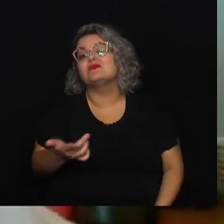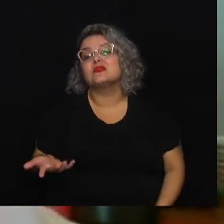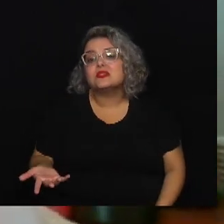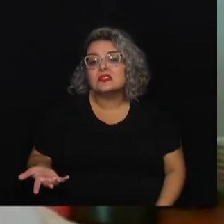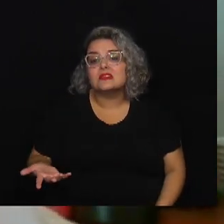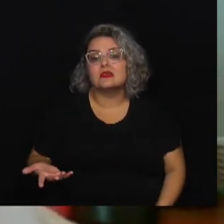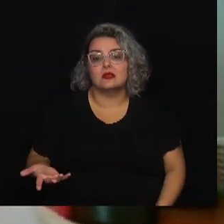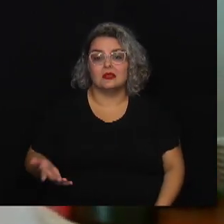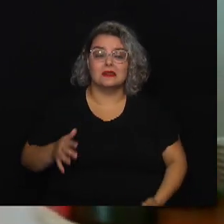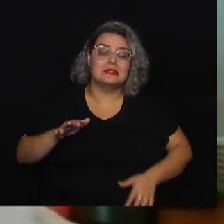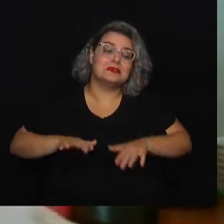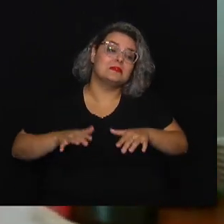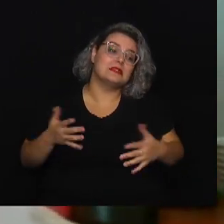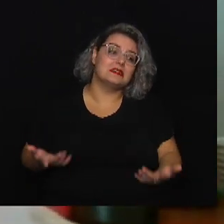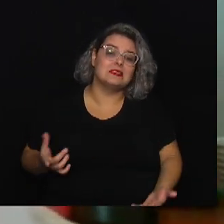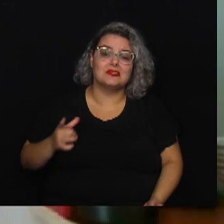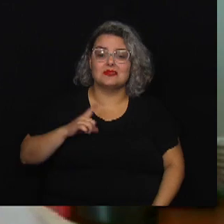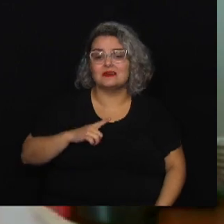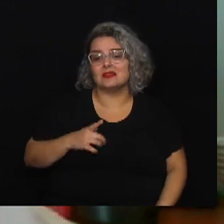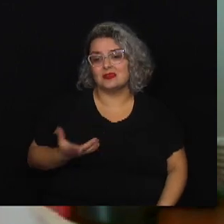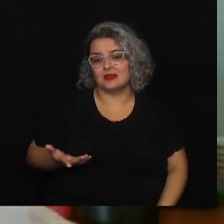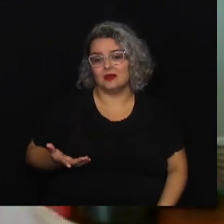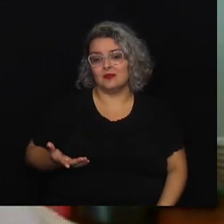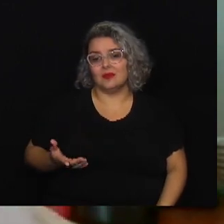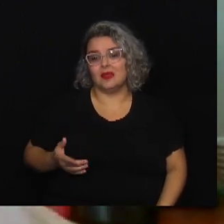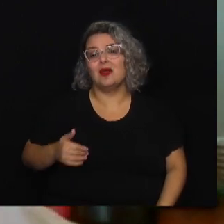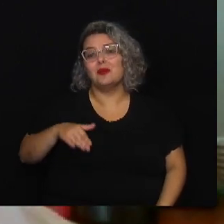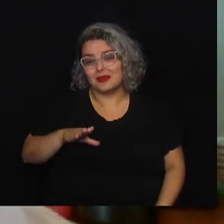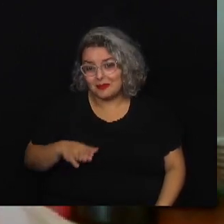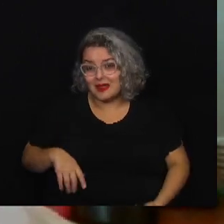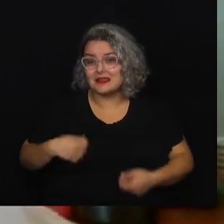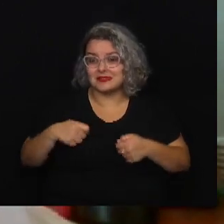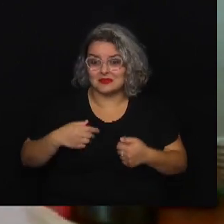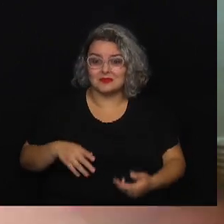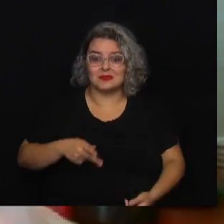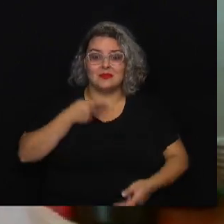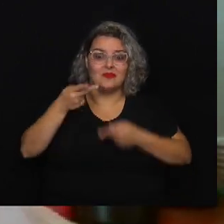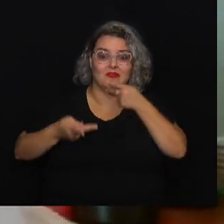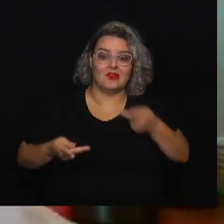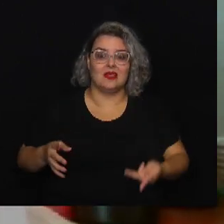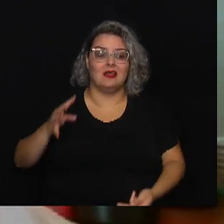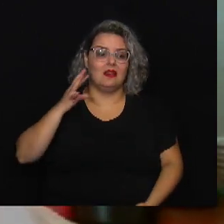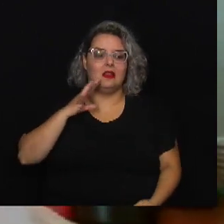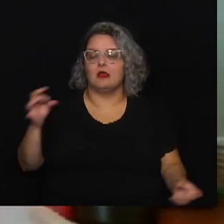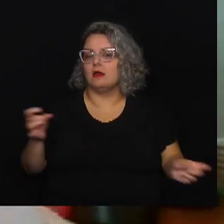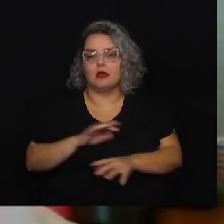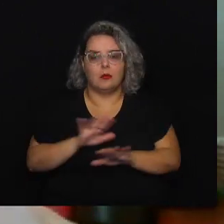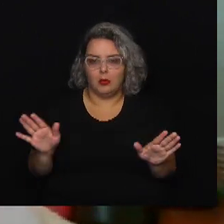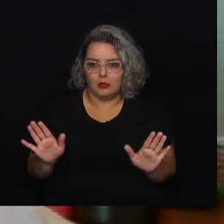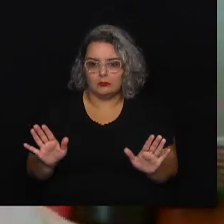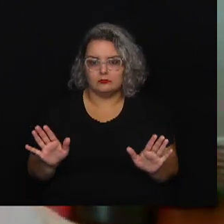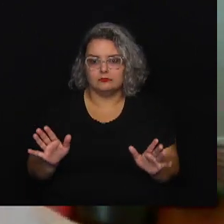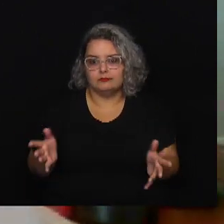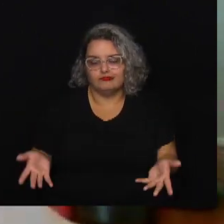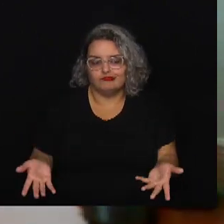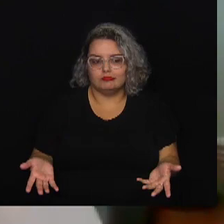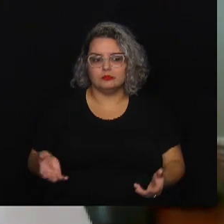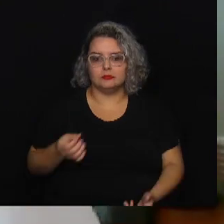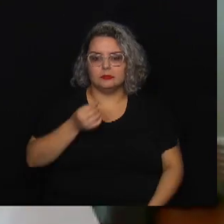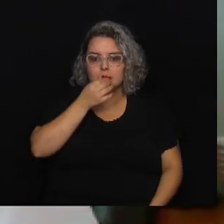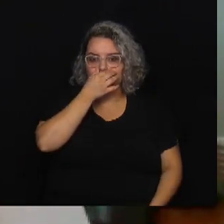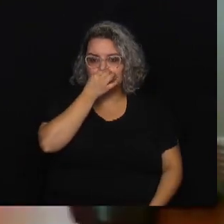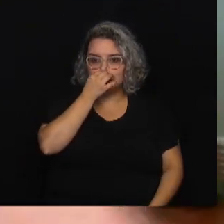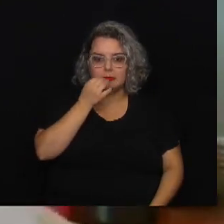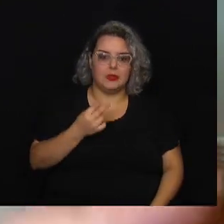vezes tinha, o adolescente precisa, é o que mais precisa falar legal e pronto. É. E ele não pôde,